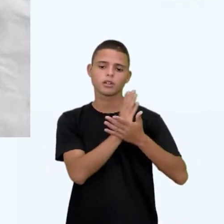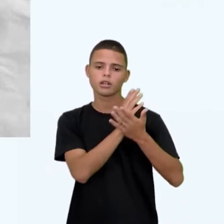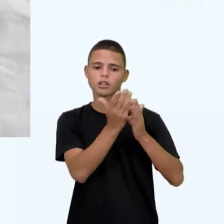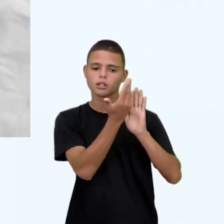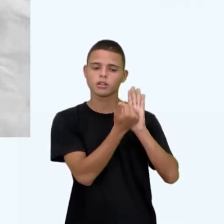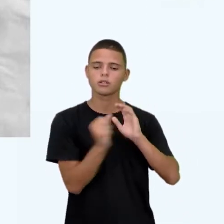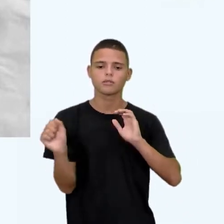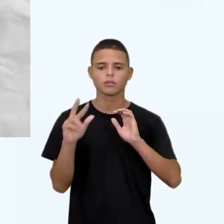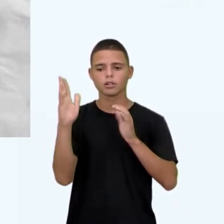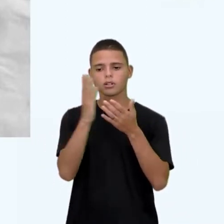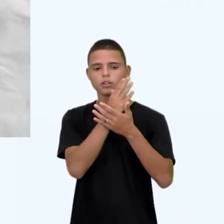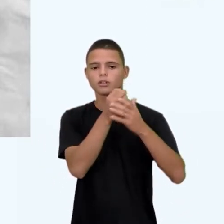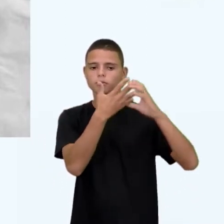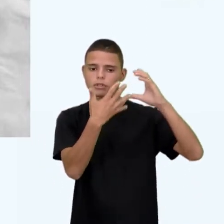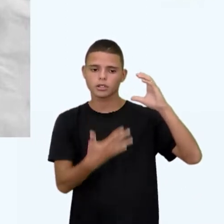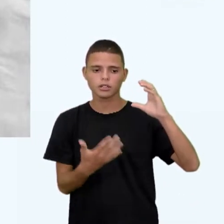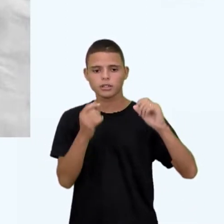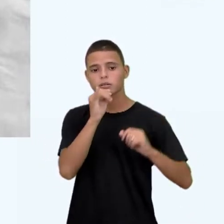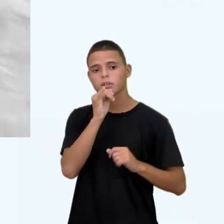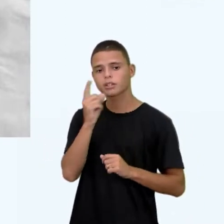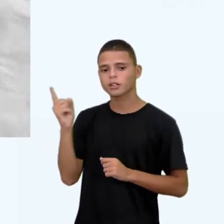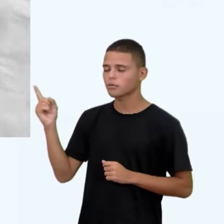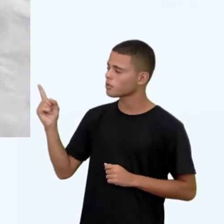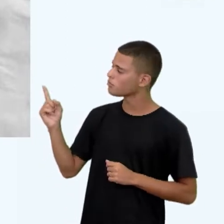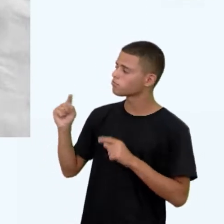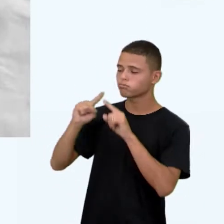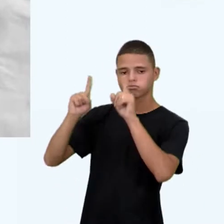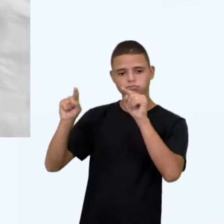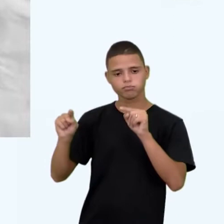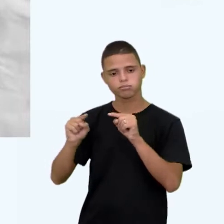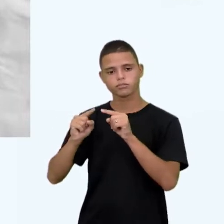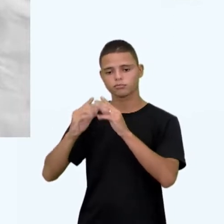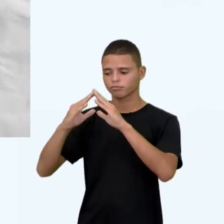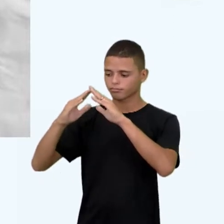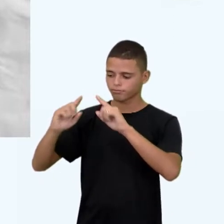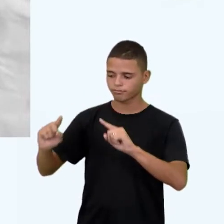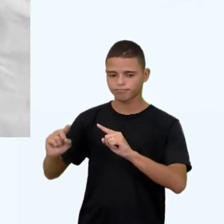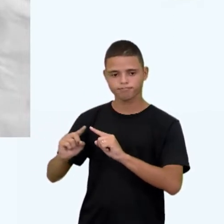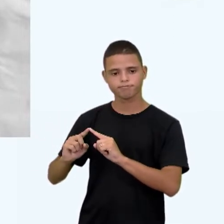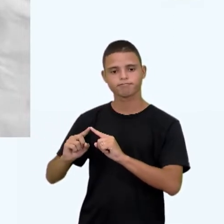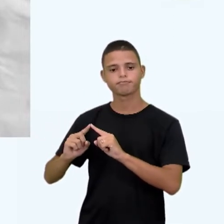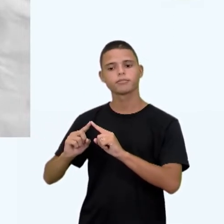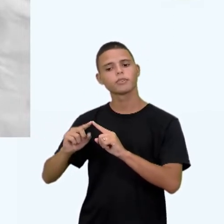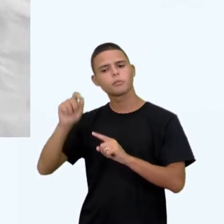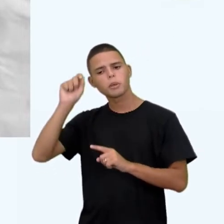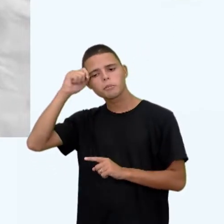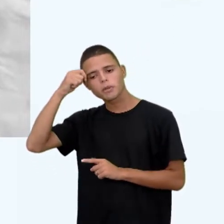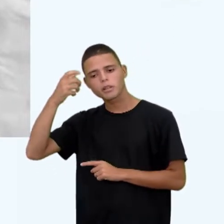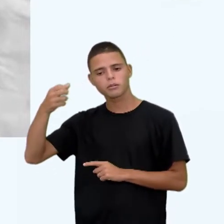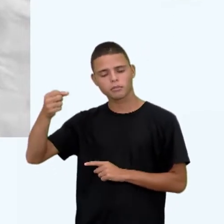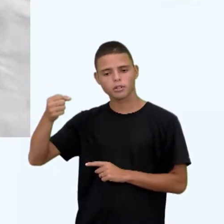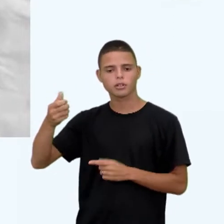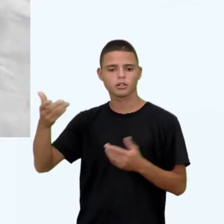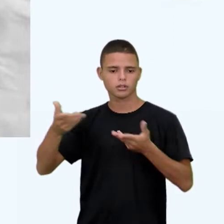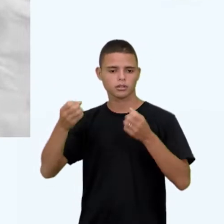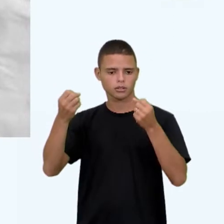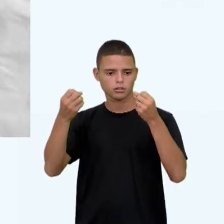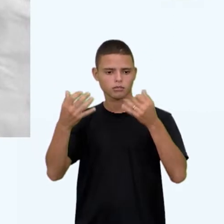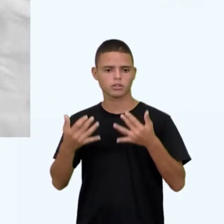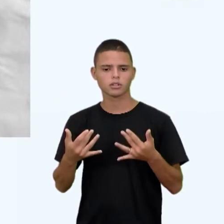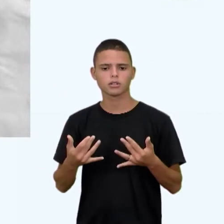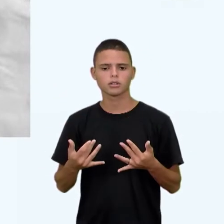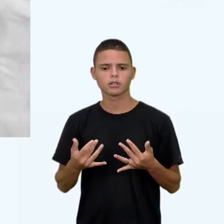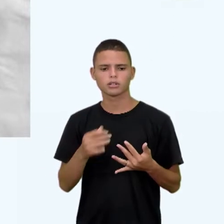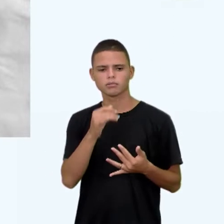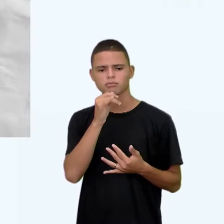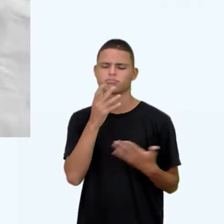valorizando as características abstratas, os ângulos retos, as cores primárias e tons de preto e branco. Agora a gente vai falar... Ei, Bruce, tá muito lento